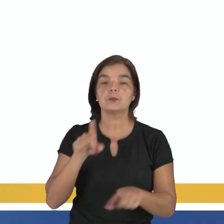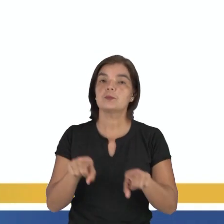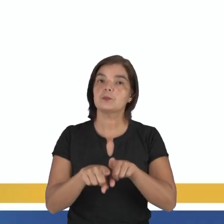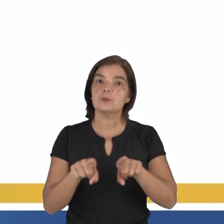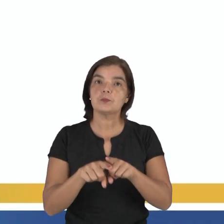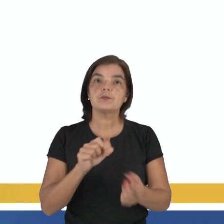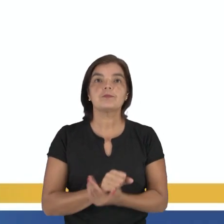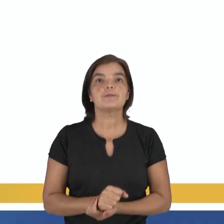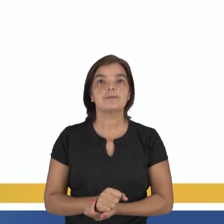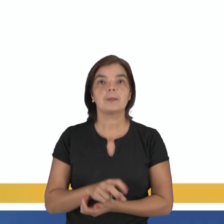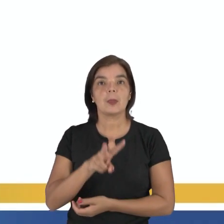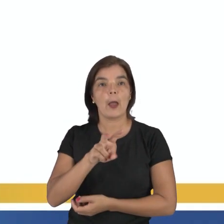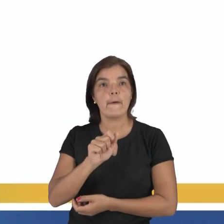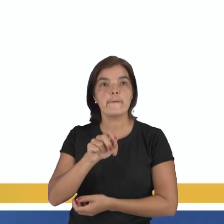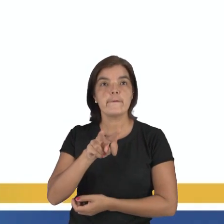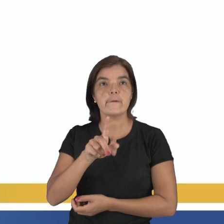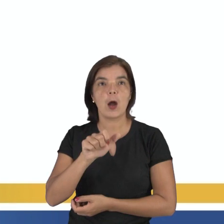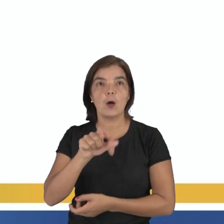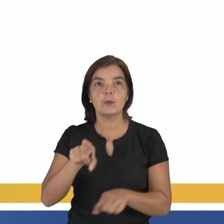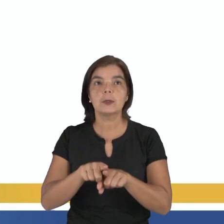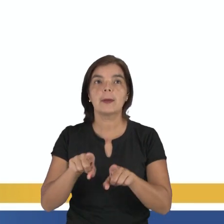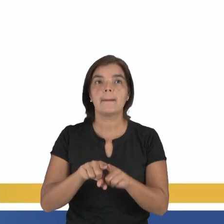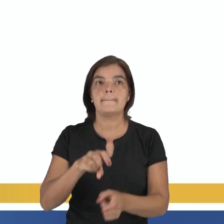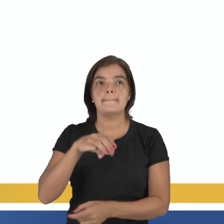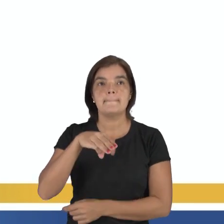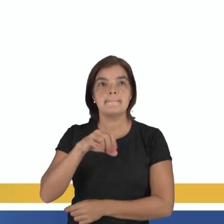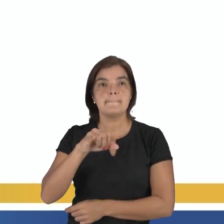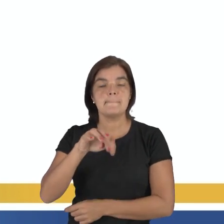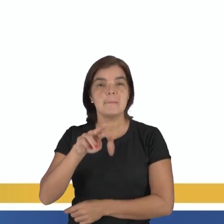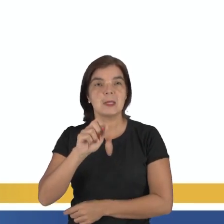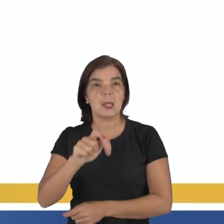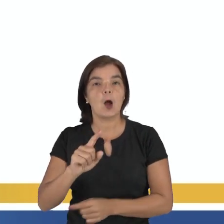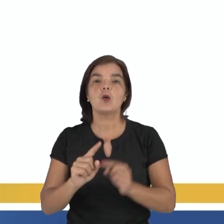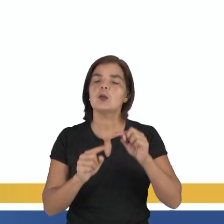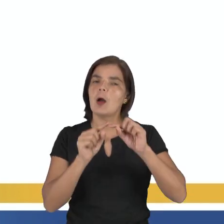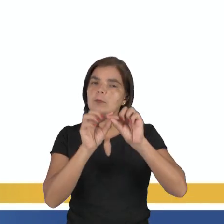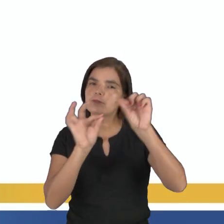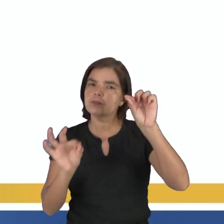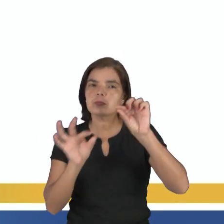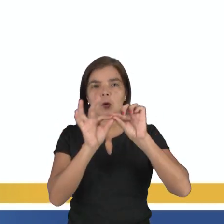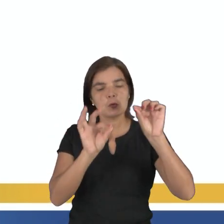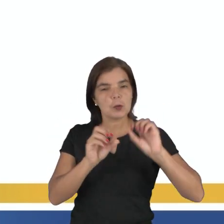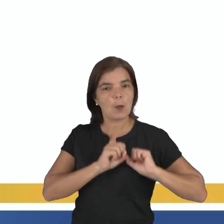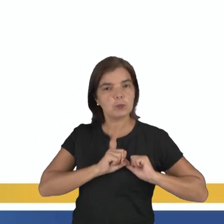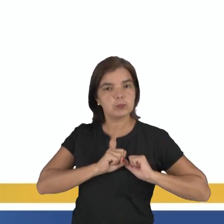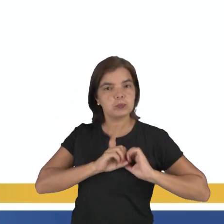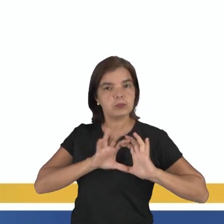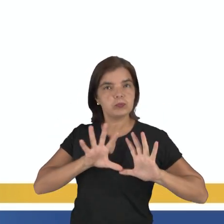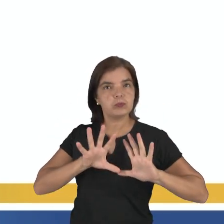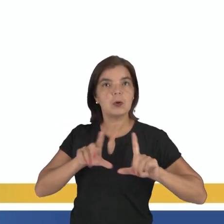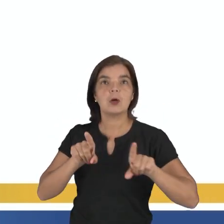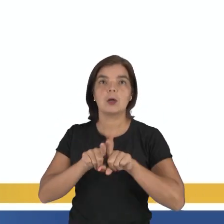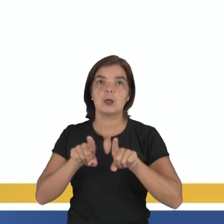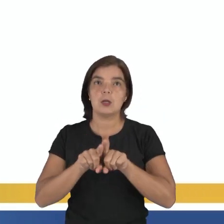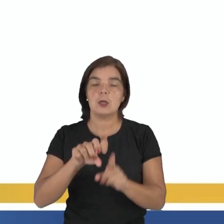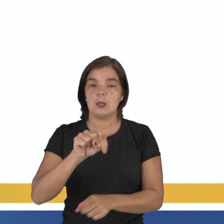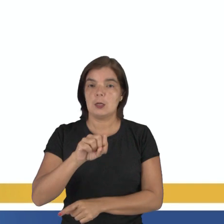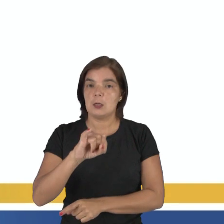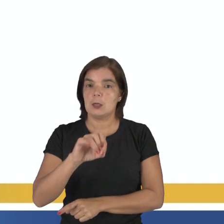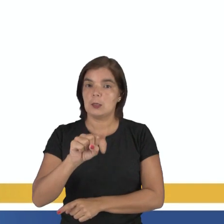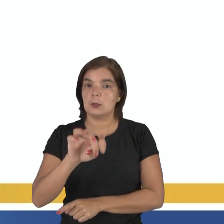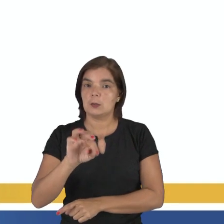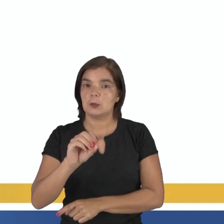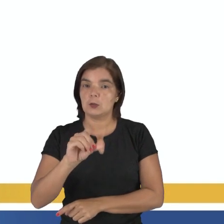válvula tricúspide e a válvula mitral, e aí as setinhas estão mostrando a saída. E na sístole, nós